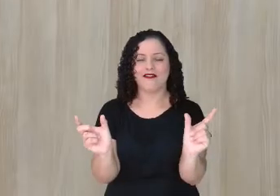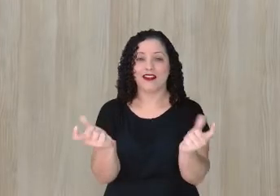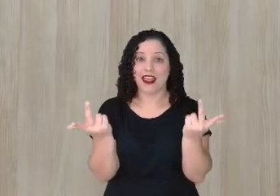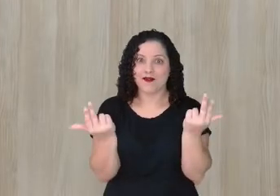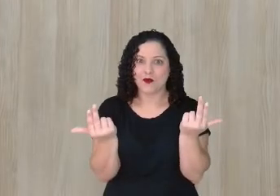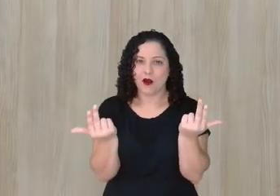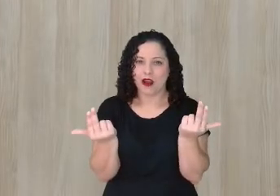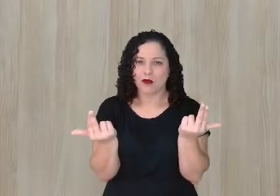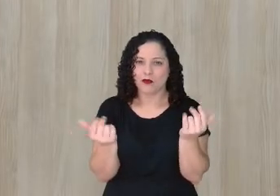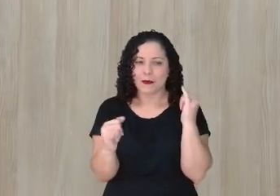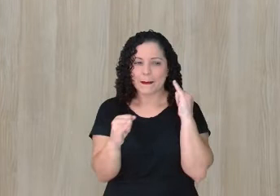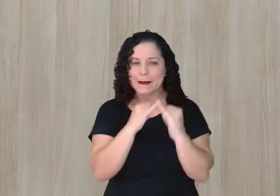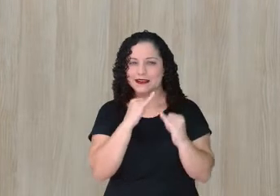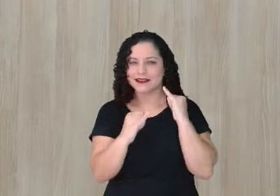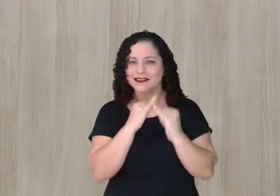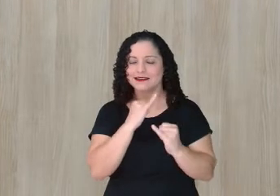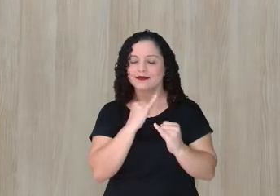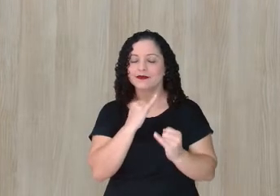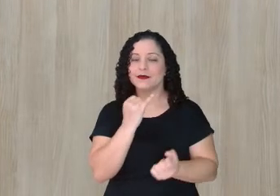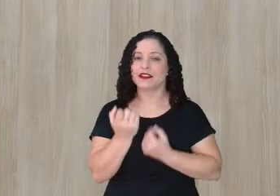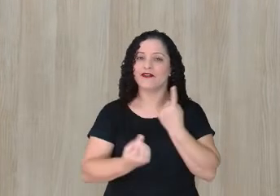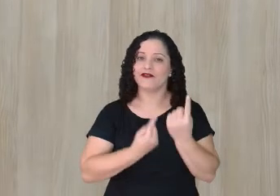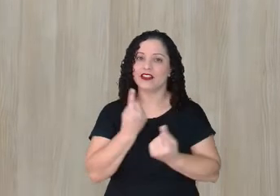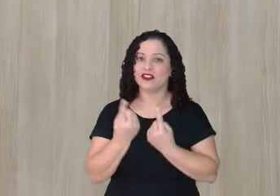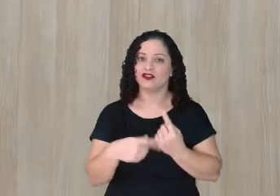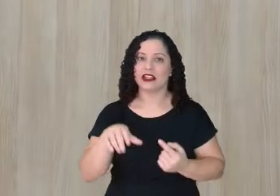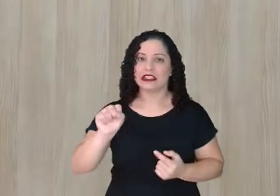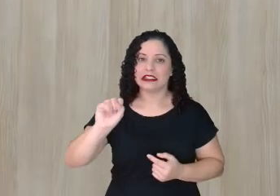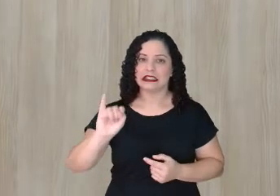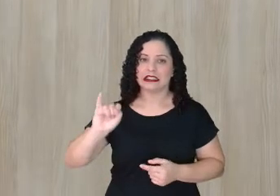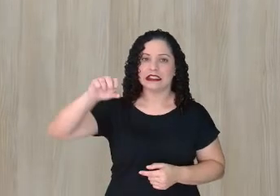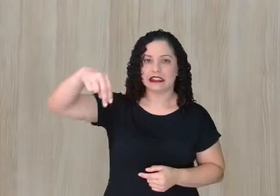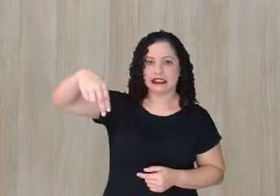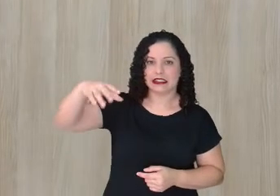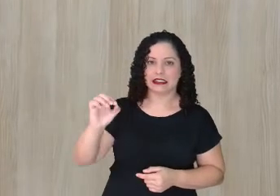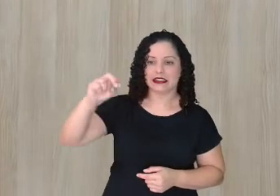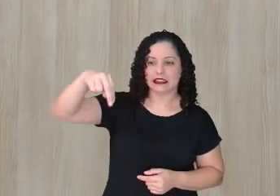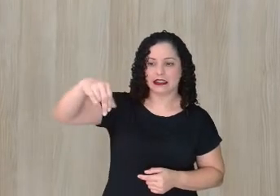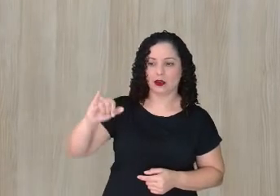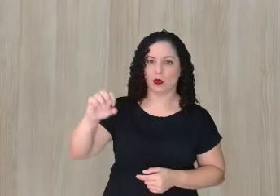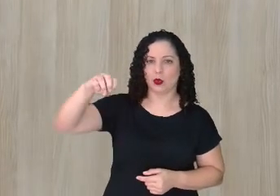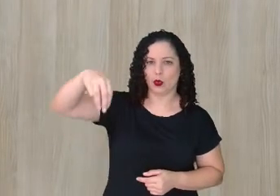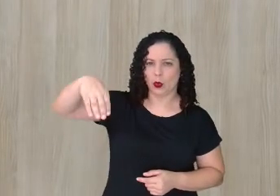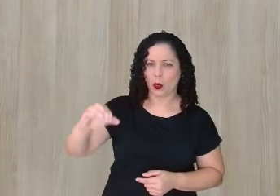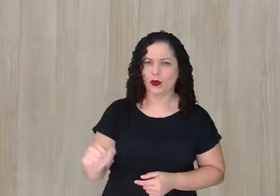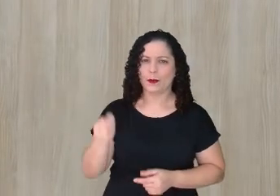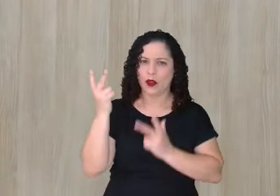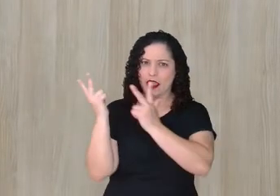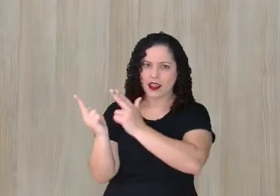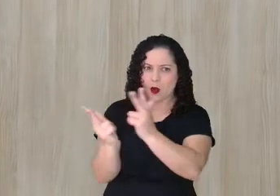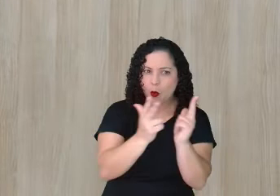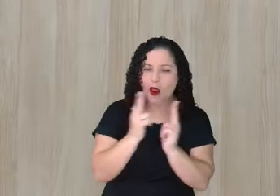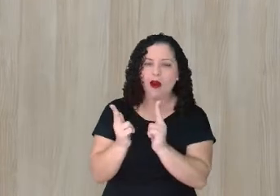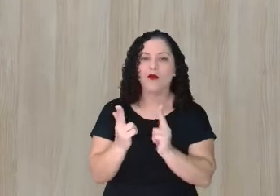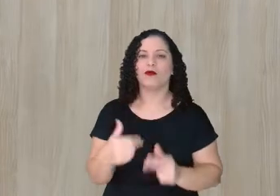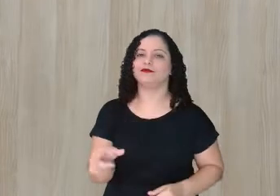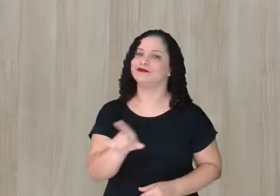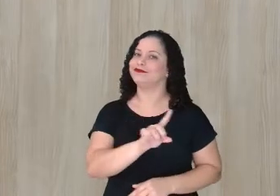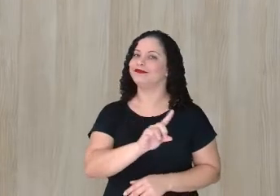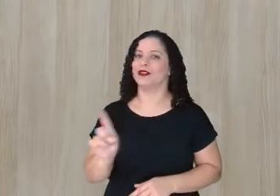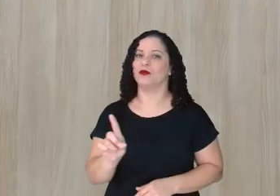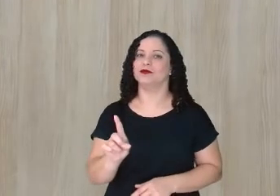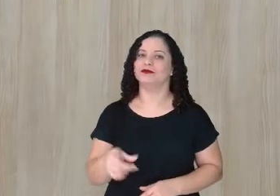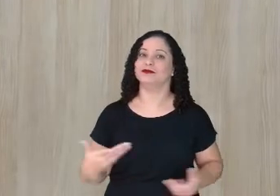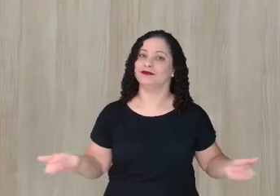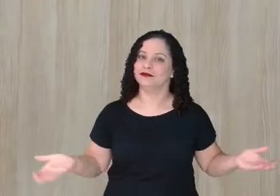é parecida? Porque nem todos os sinônimos, eles são iguais. Vamos pensar sobre isso? Estou só jogando,